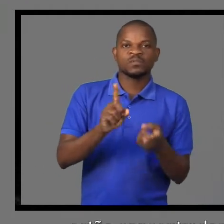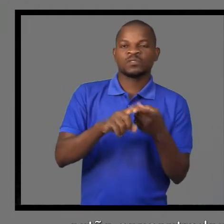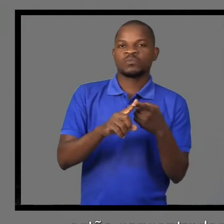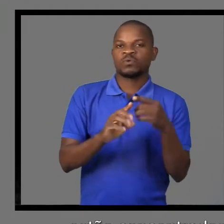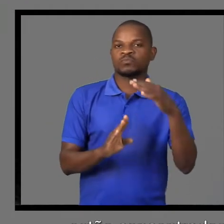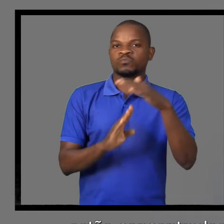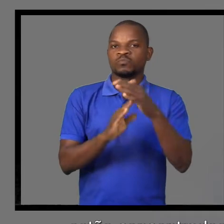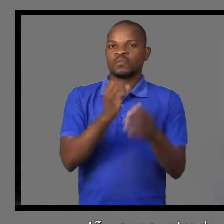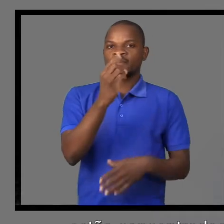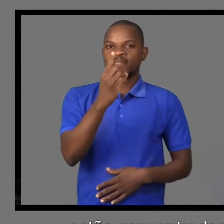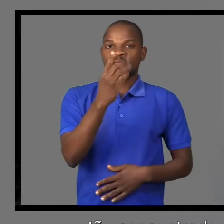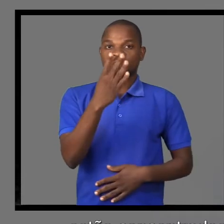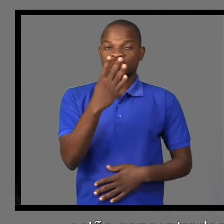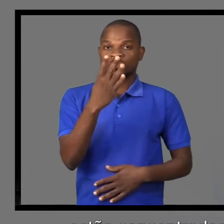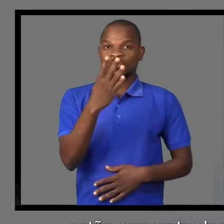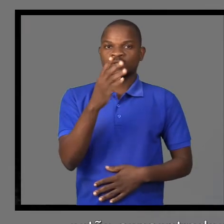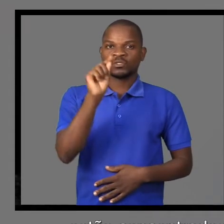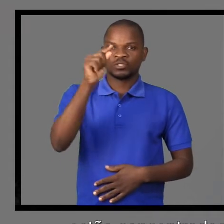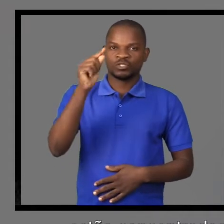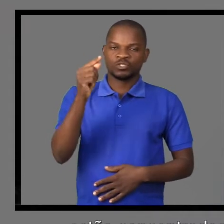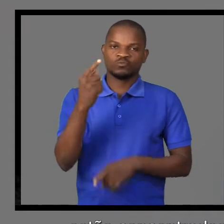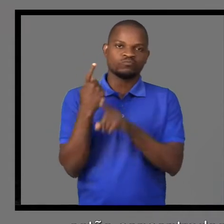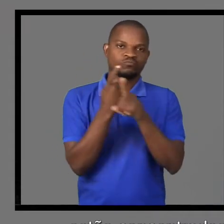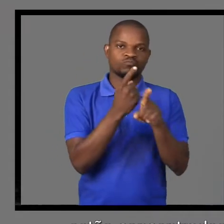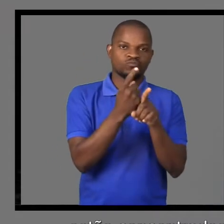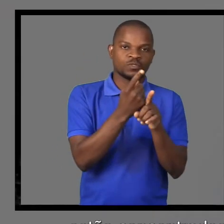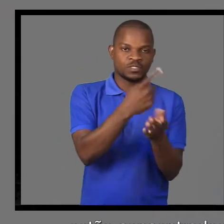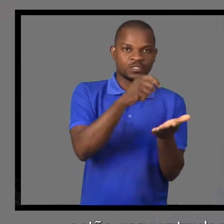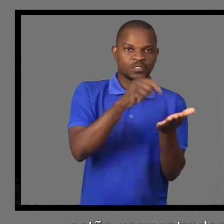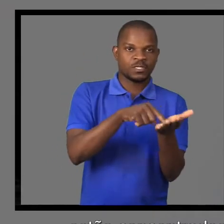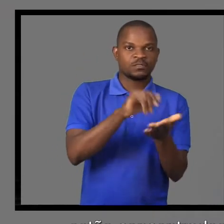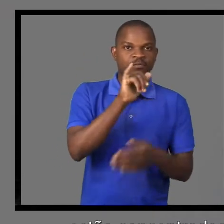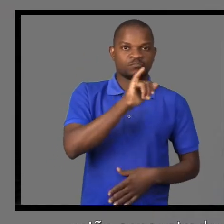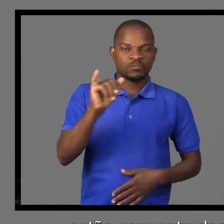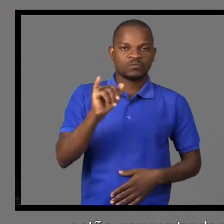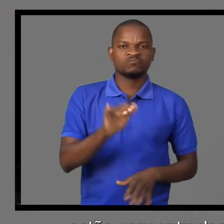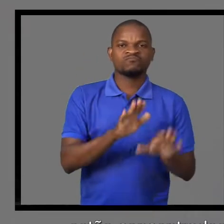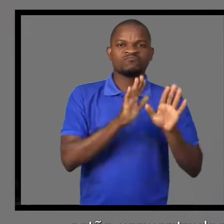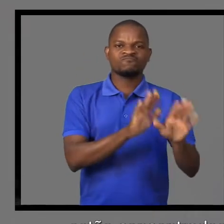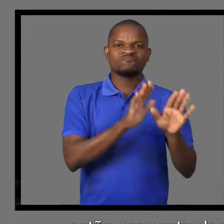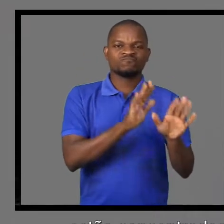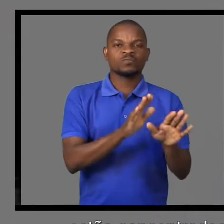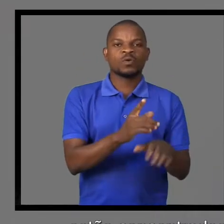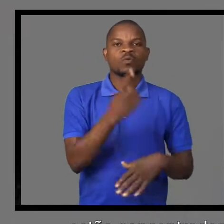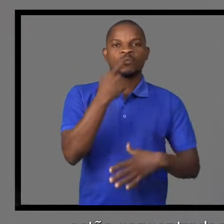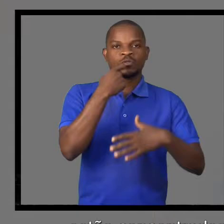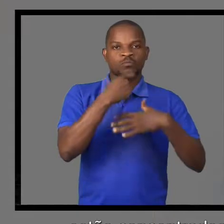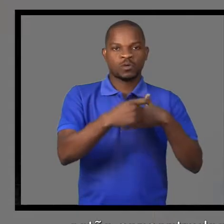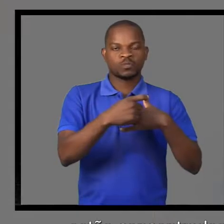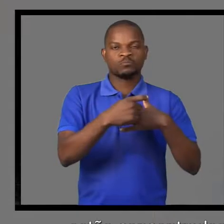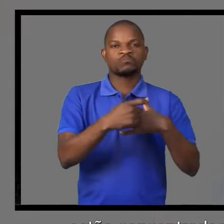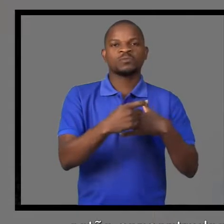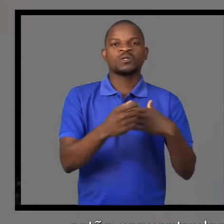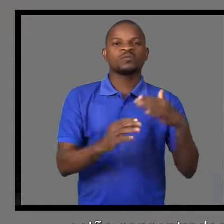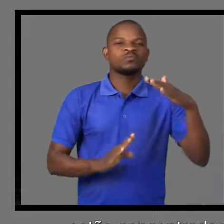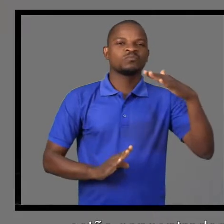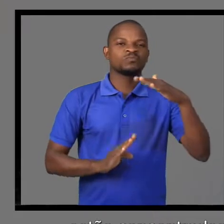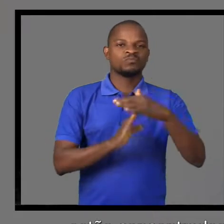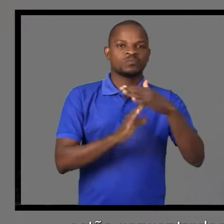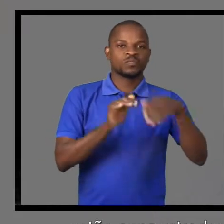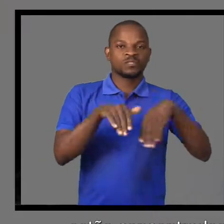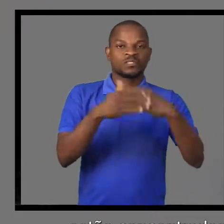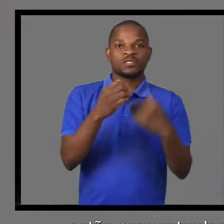Inhamban estão concentrados na cidade capital, onde em uma semana, ou seja, até o próximo